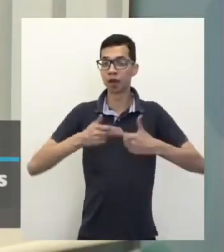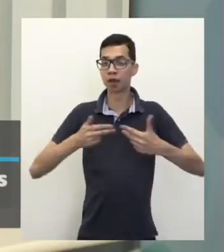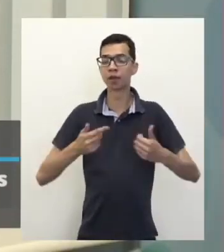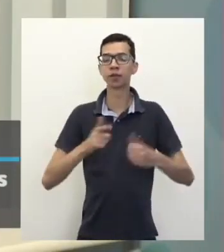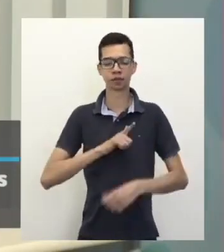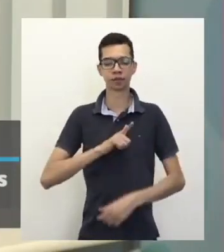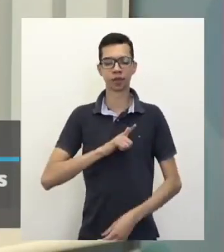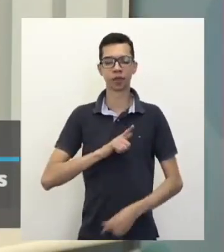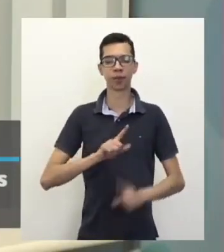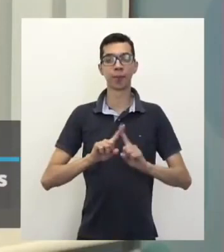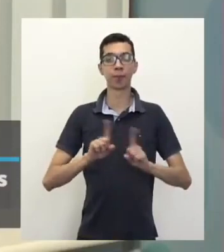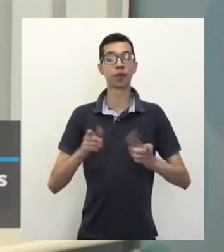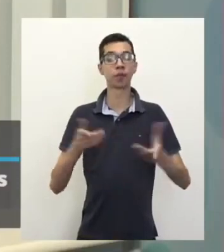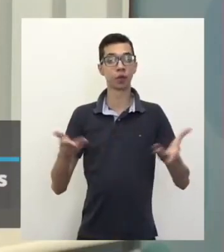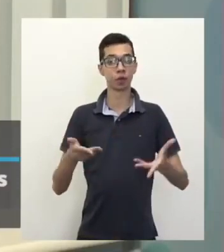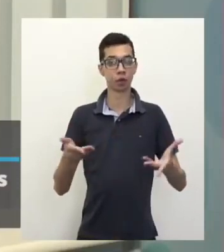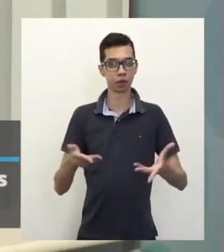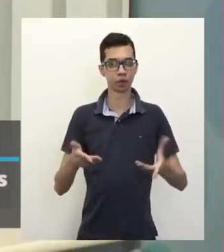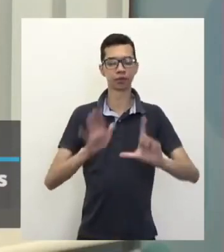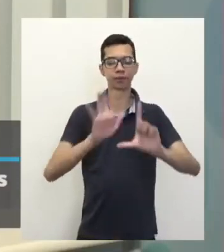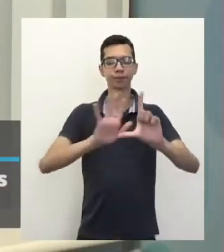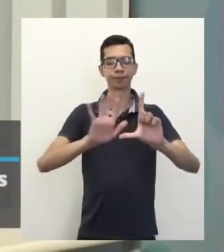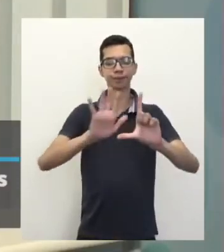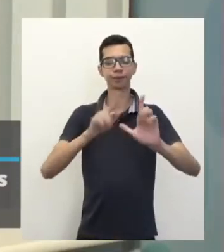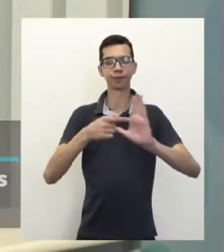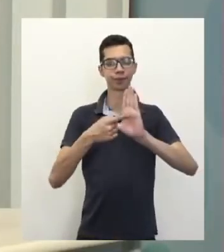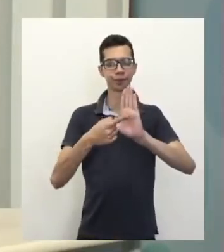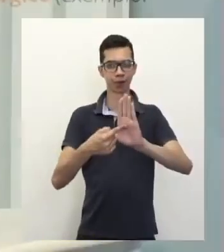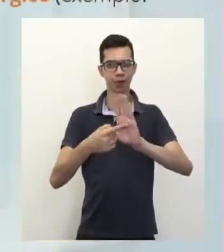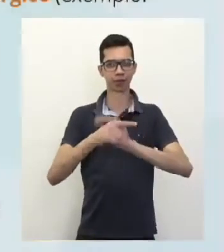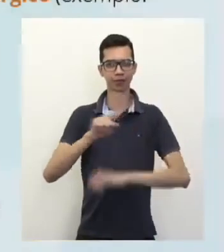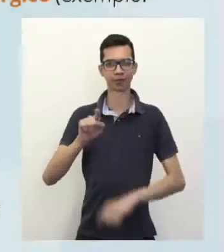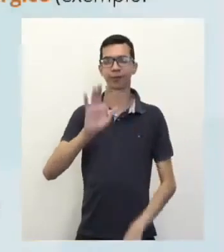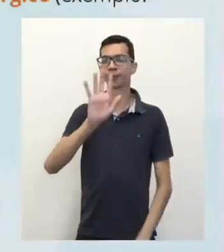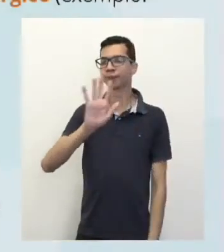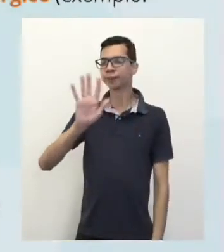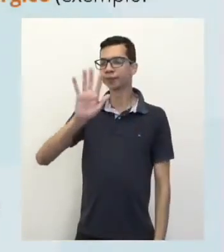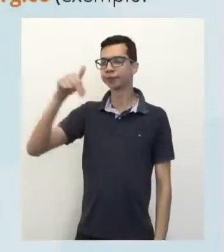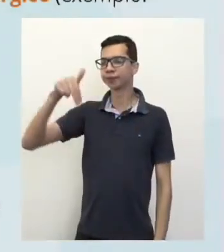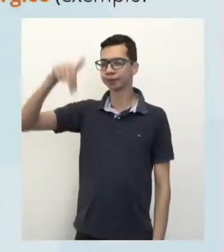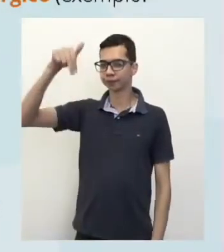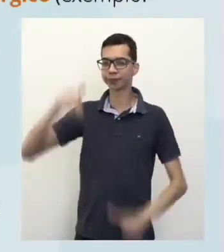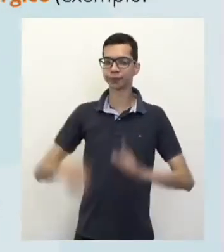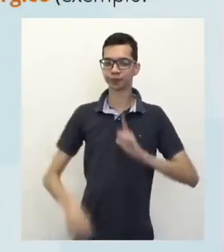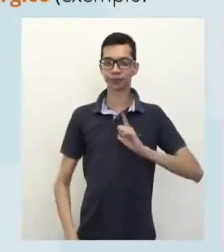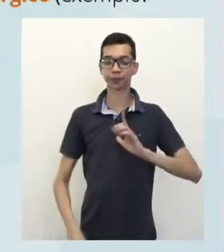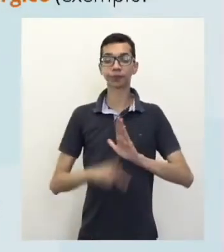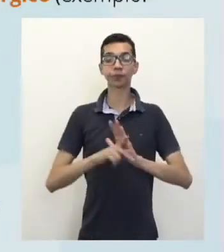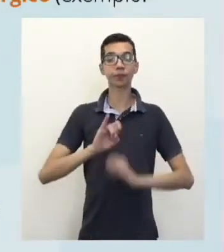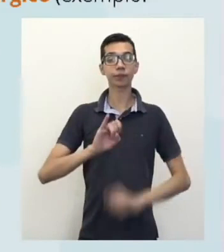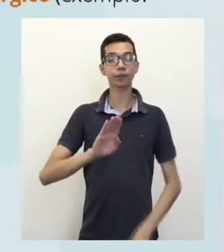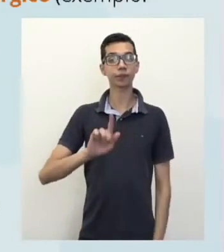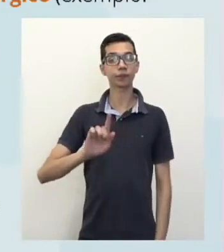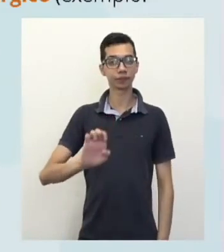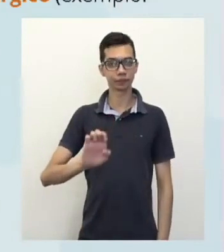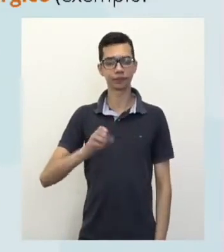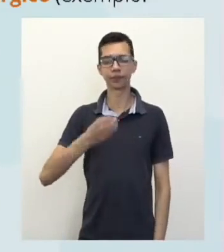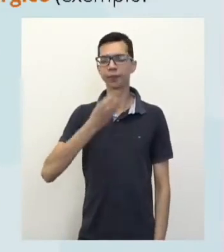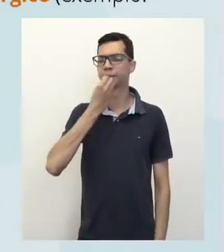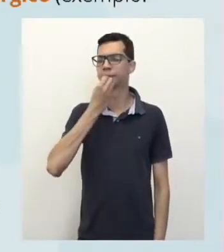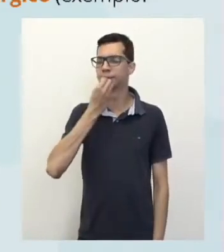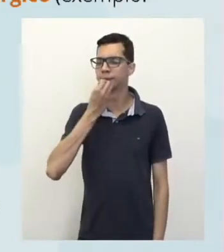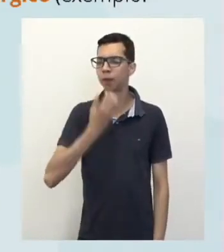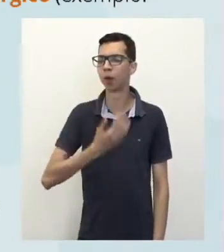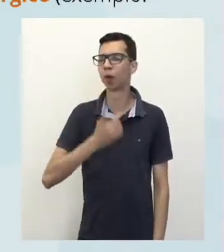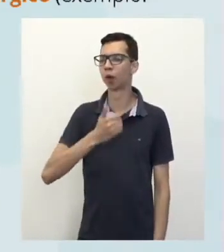vai destacar no slide para vocês, inclusive com o mapa da região norte, o mapa do IBGE, que é sempre bom lembrar